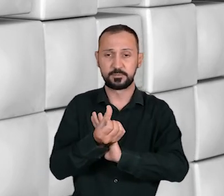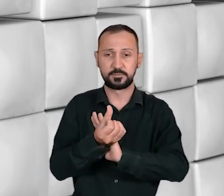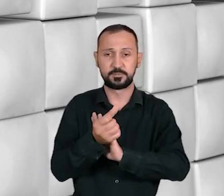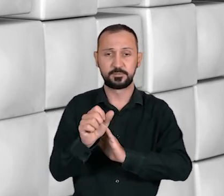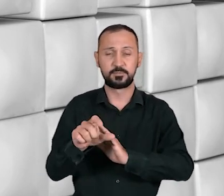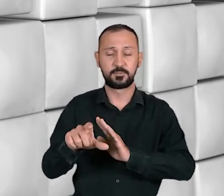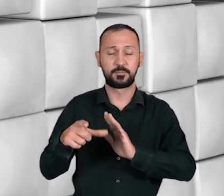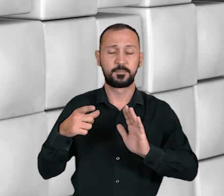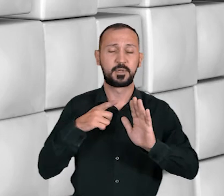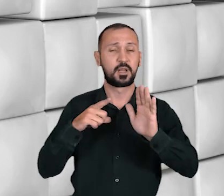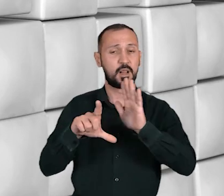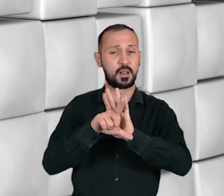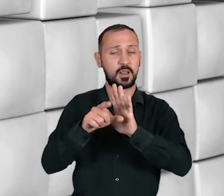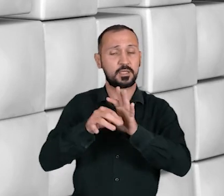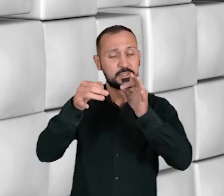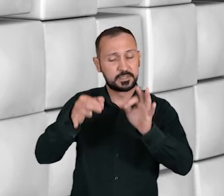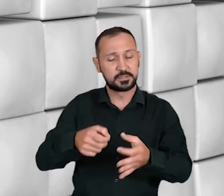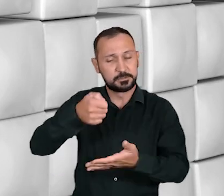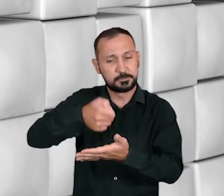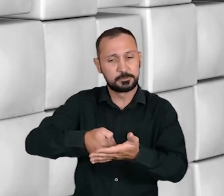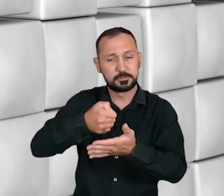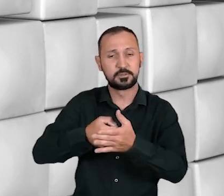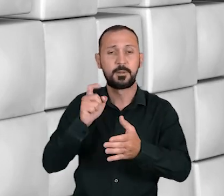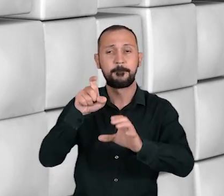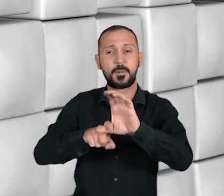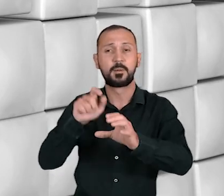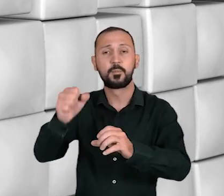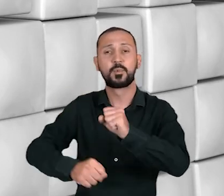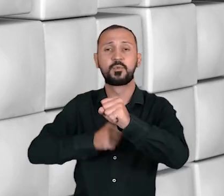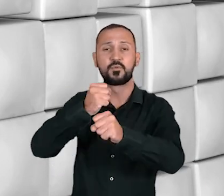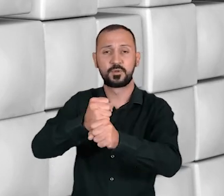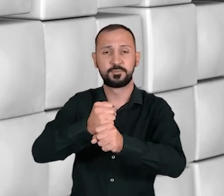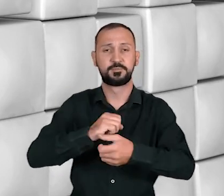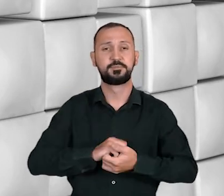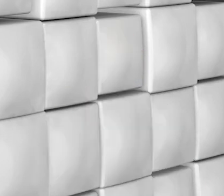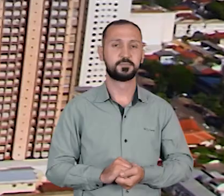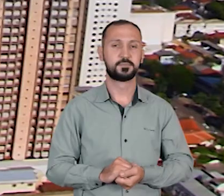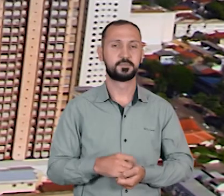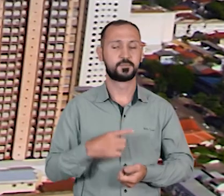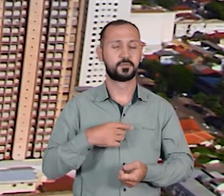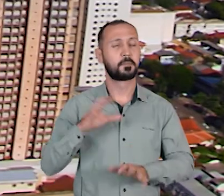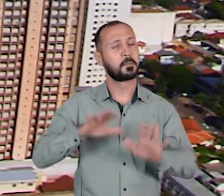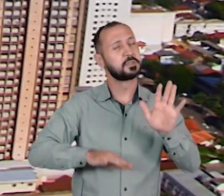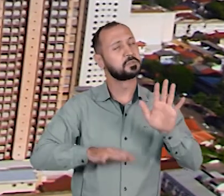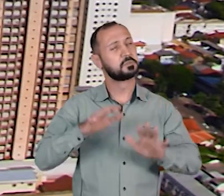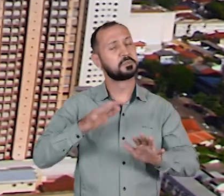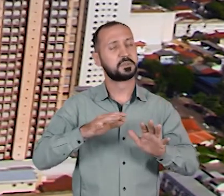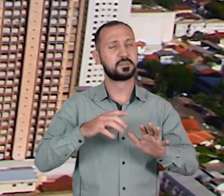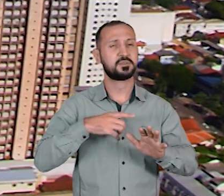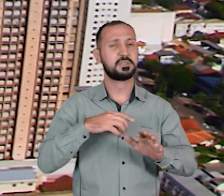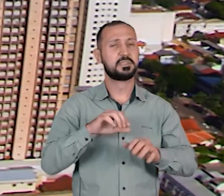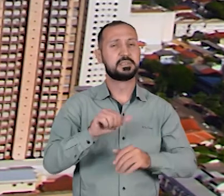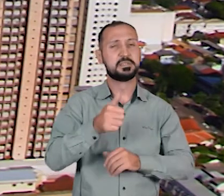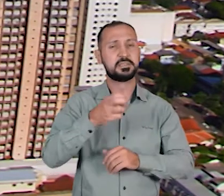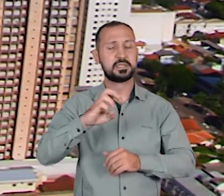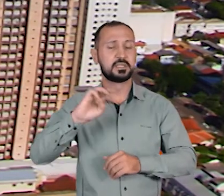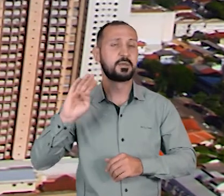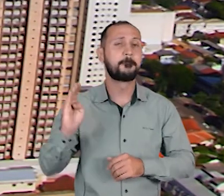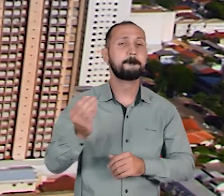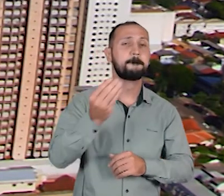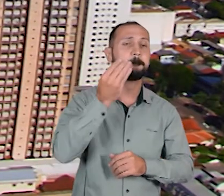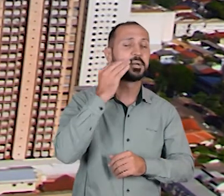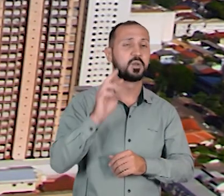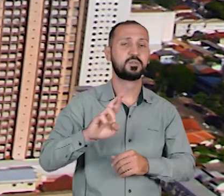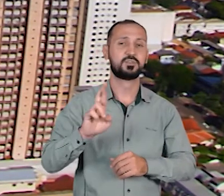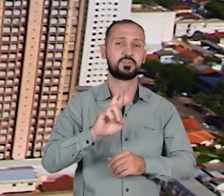semestre pela LDO, nas receitas e despesas para o ano que vem. Foi estimada em pouco mais de 15 bilhões